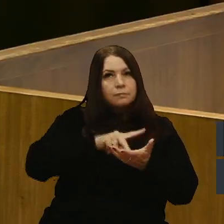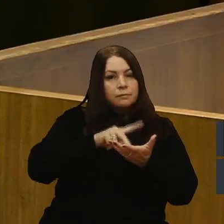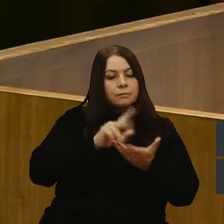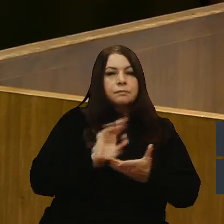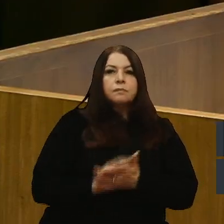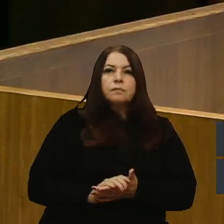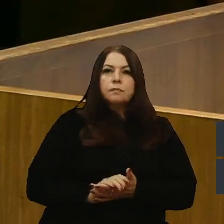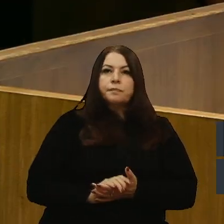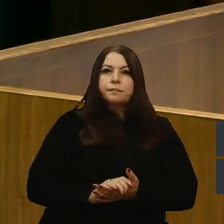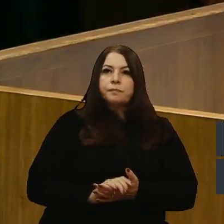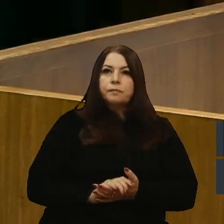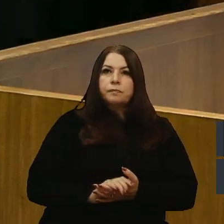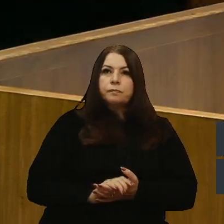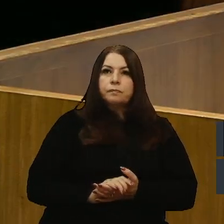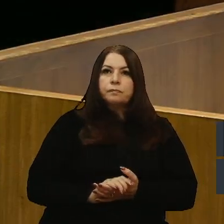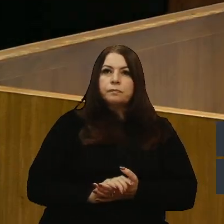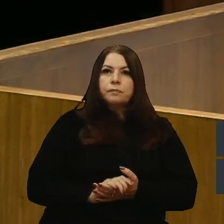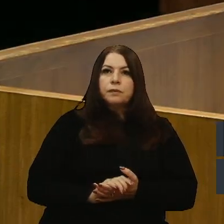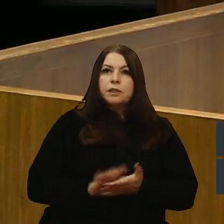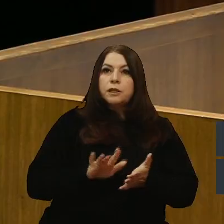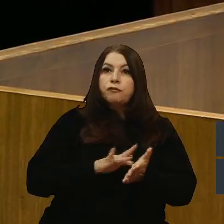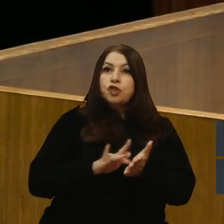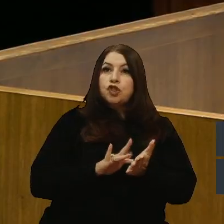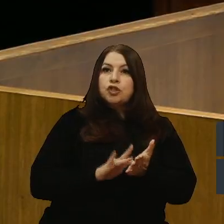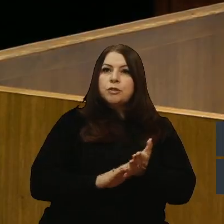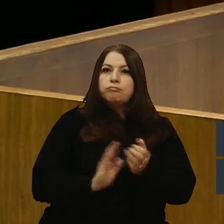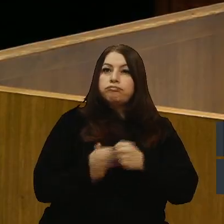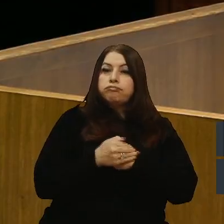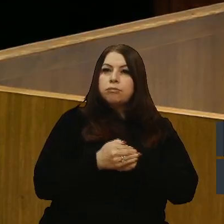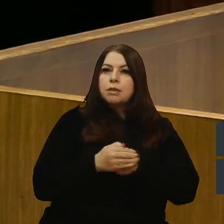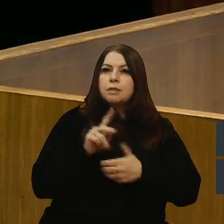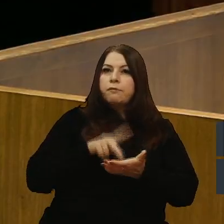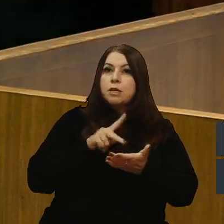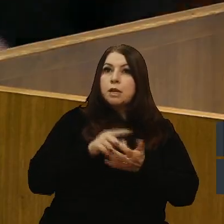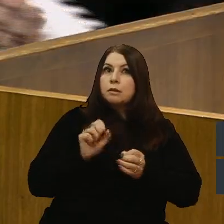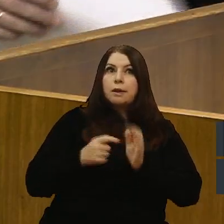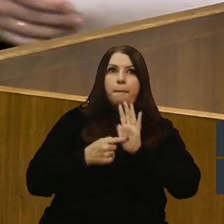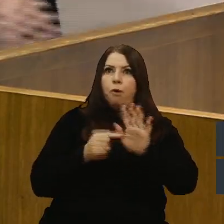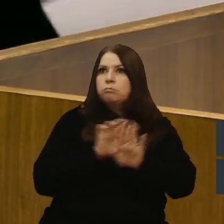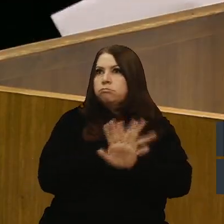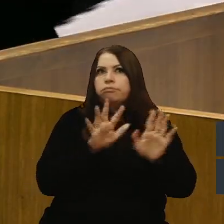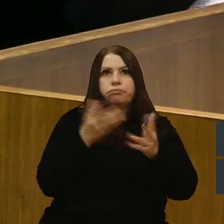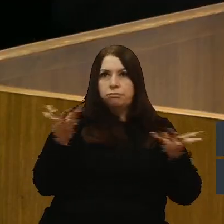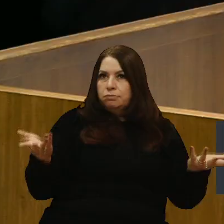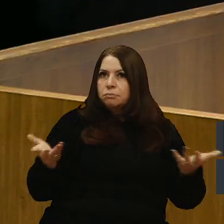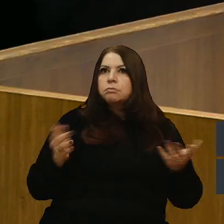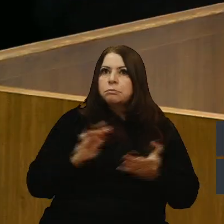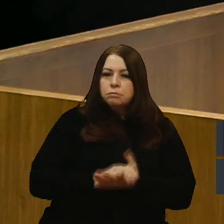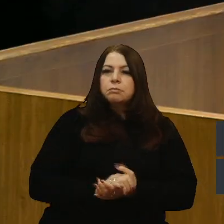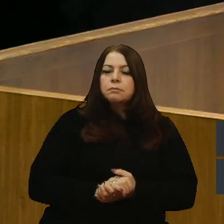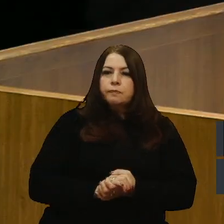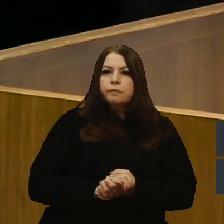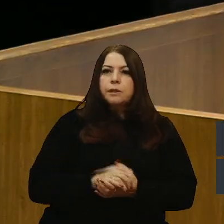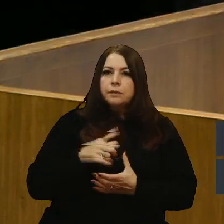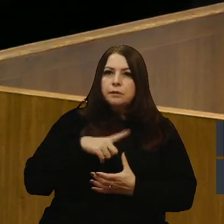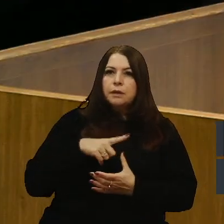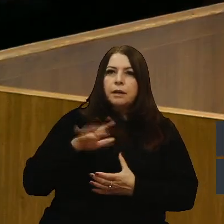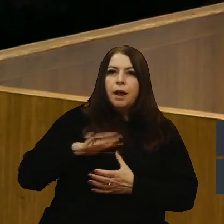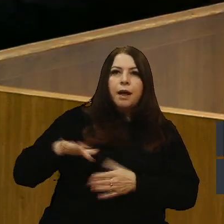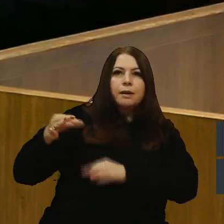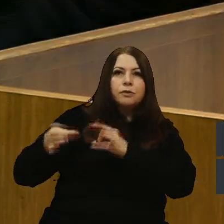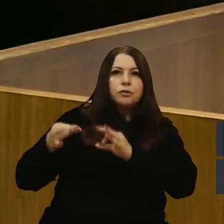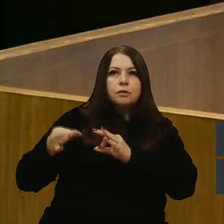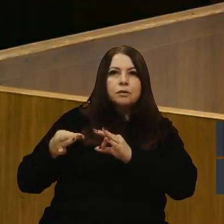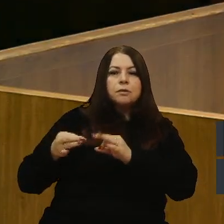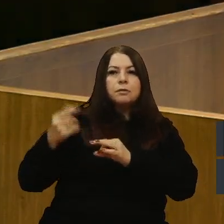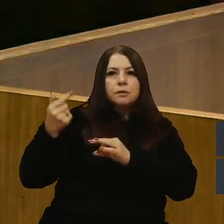né? Que taparam uma verdade que está escrachada. Também temos um judiciário, e